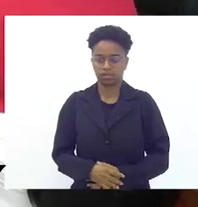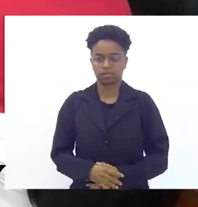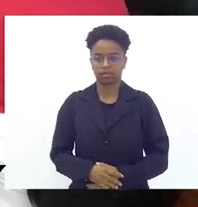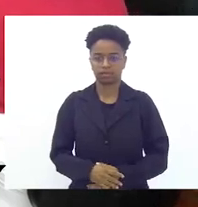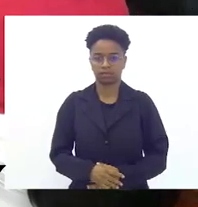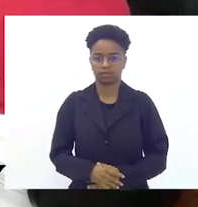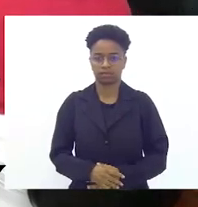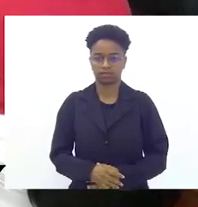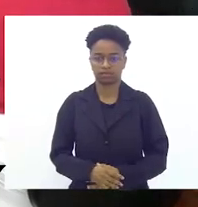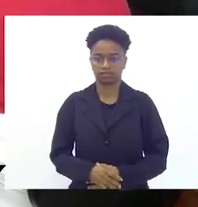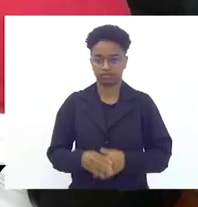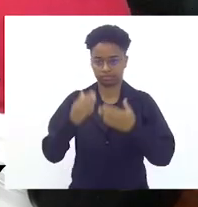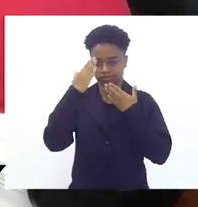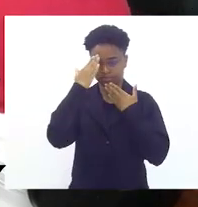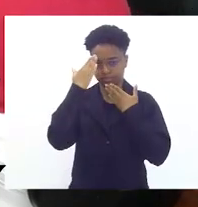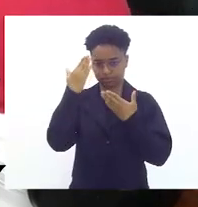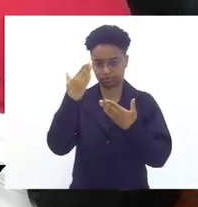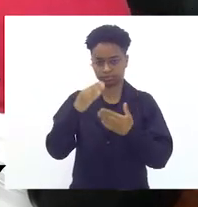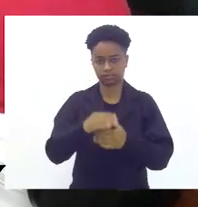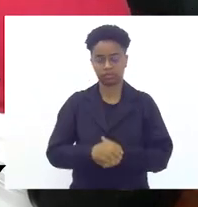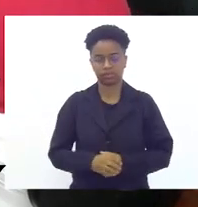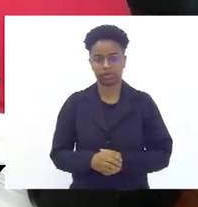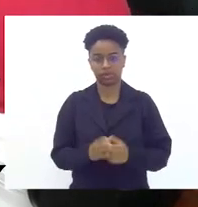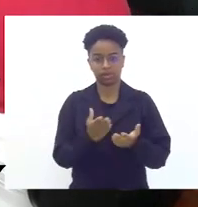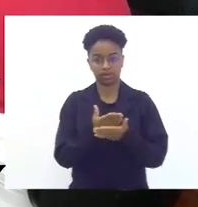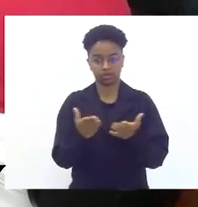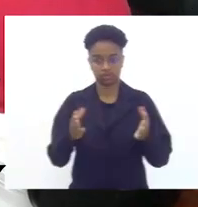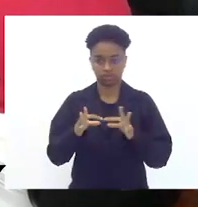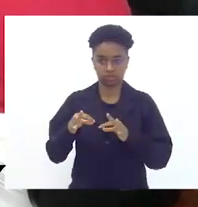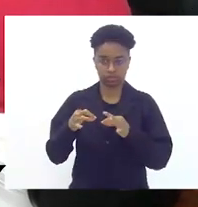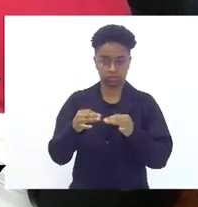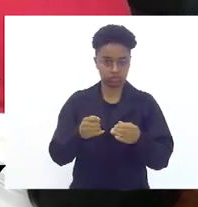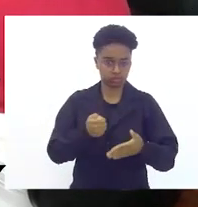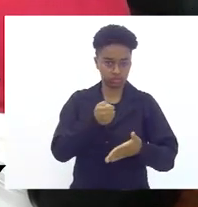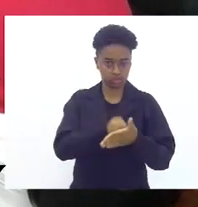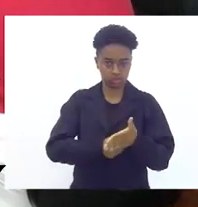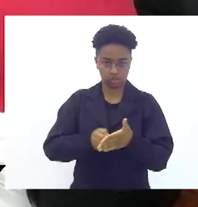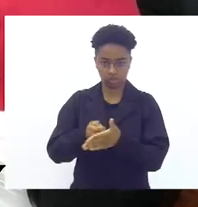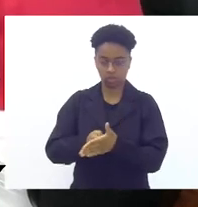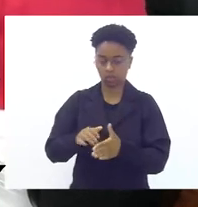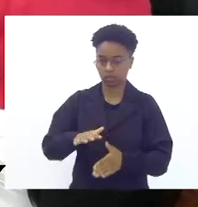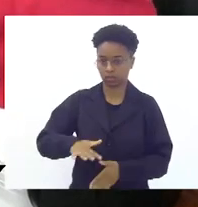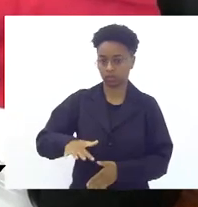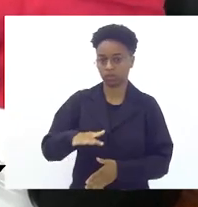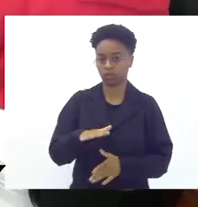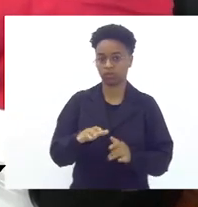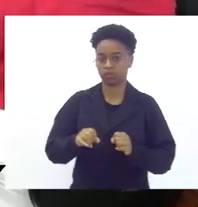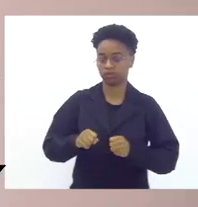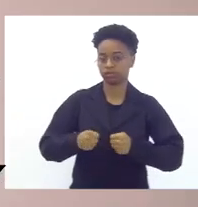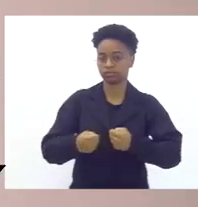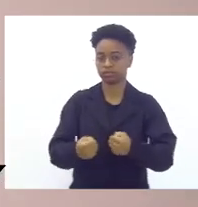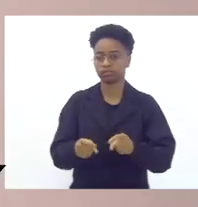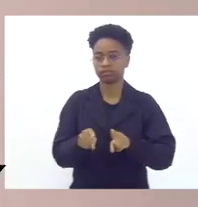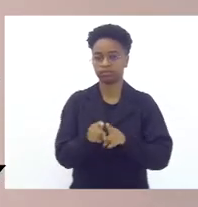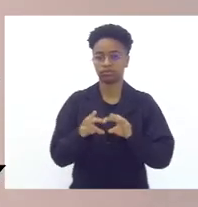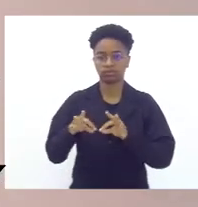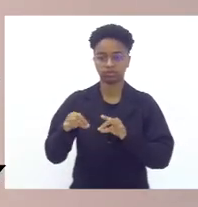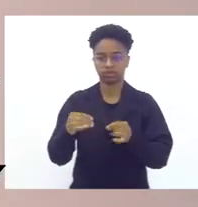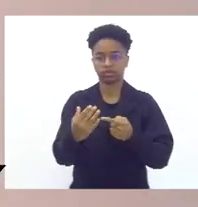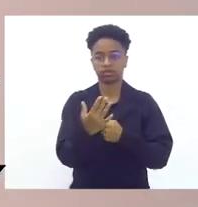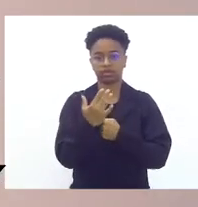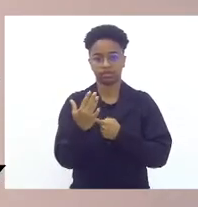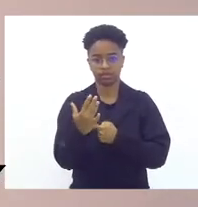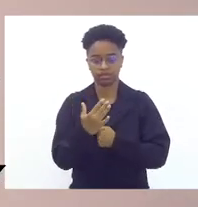meus agradecimento a todos que lutam por essas causas nos agradecimento a todos que me ajudaram